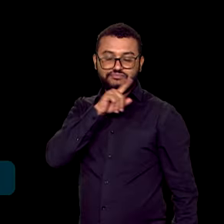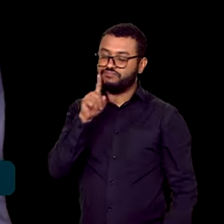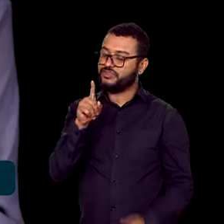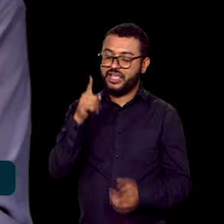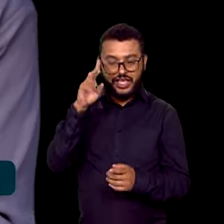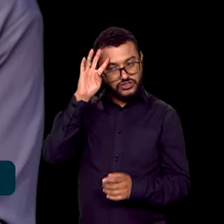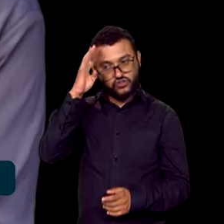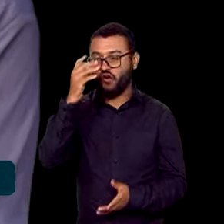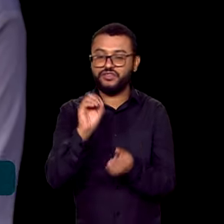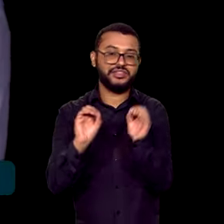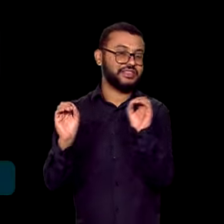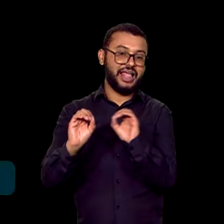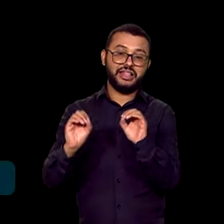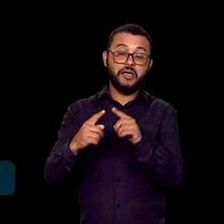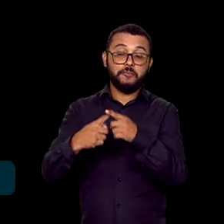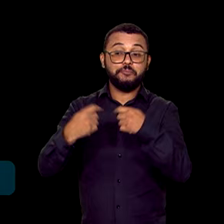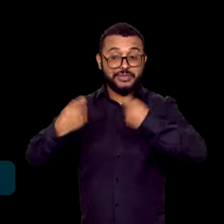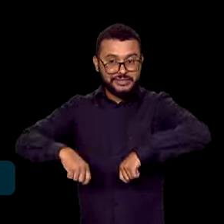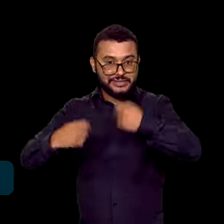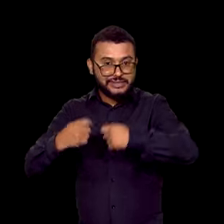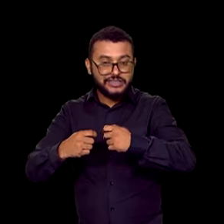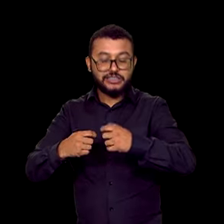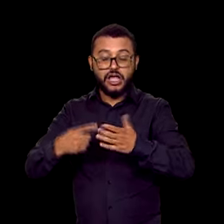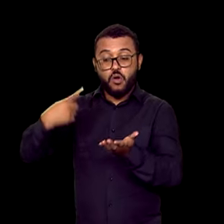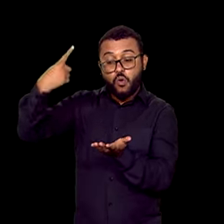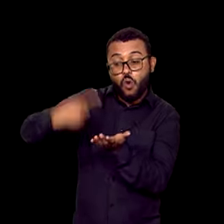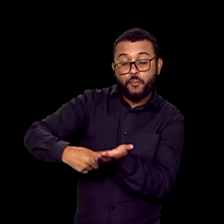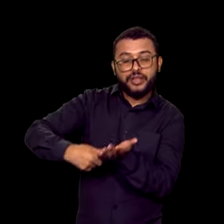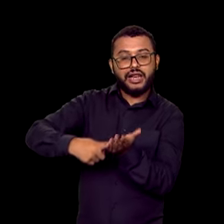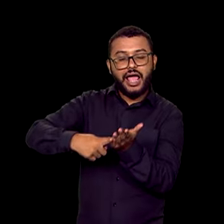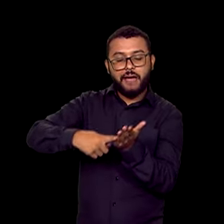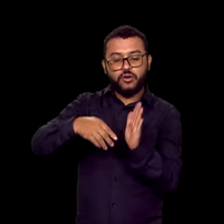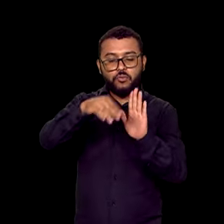resolverão o problema se não tiver uma agenda de transformação.